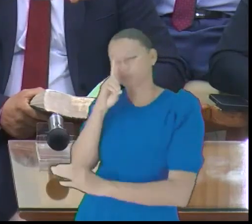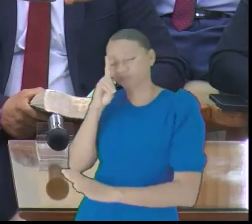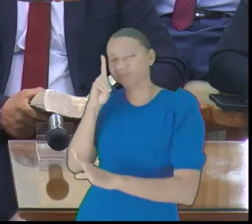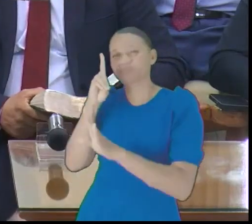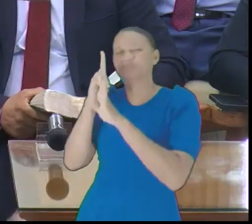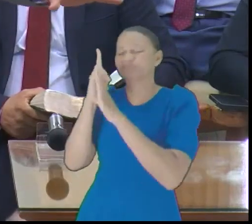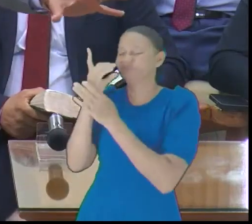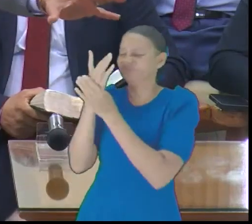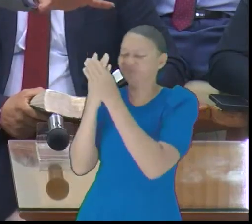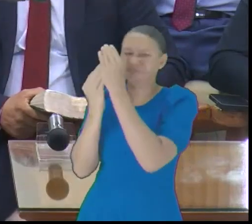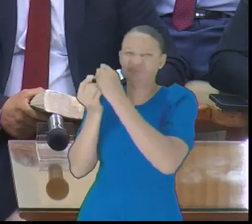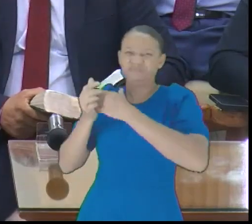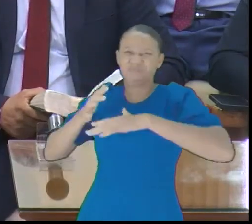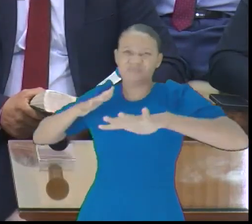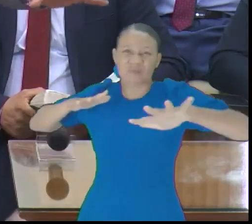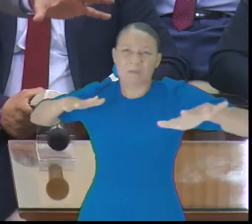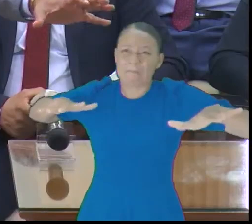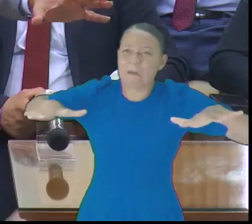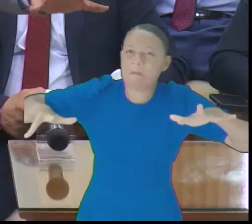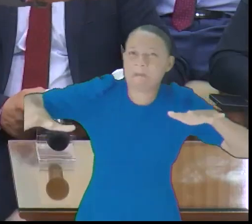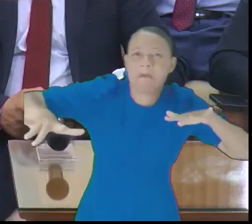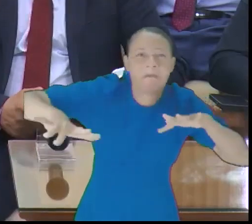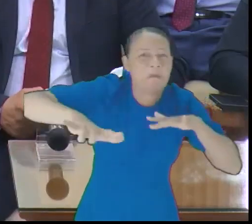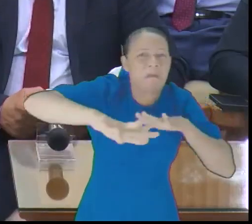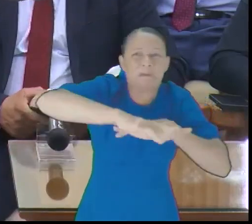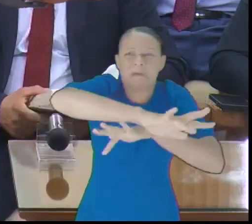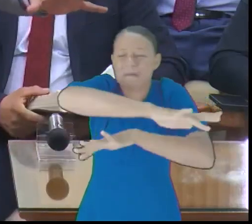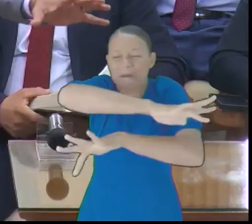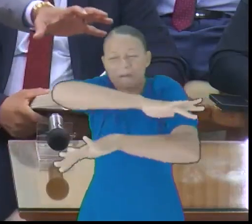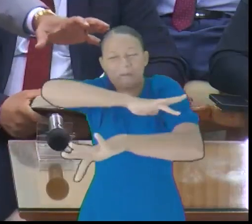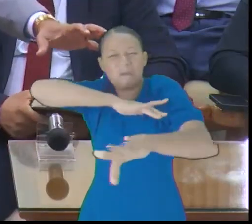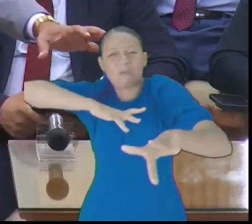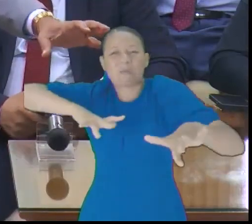sua mão está se movendo.